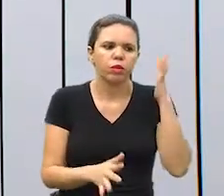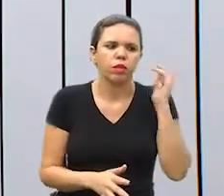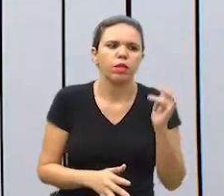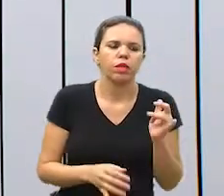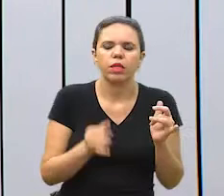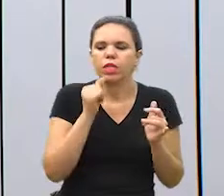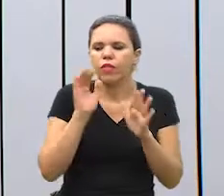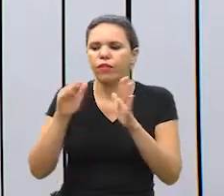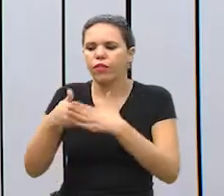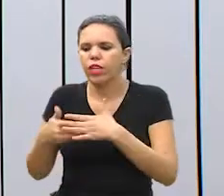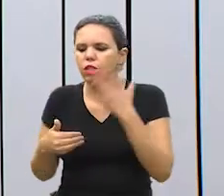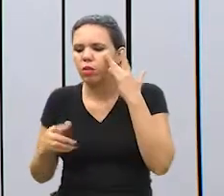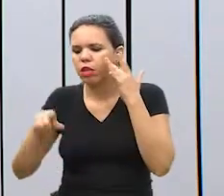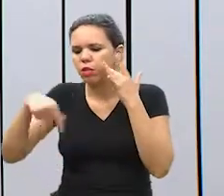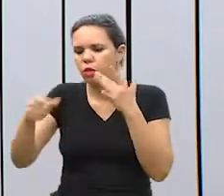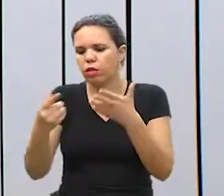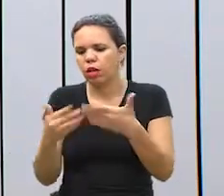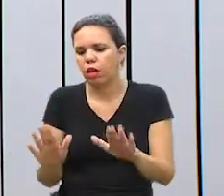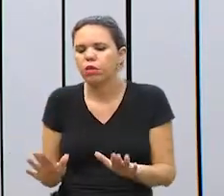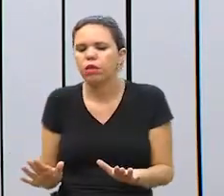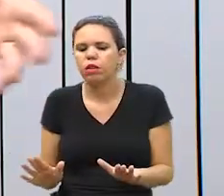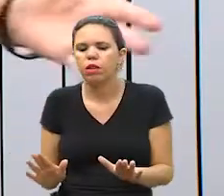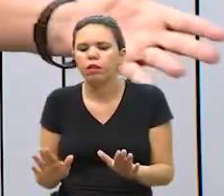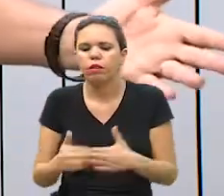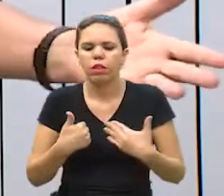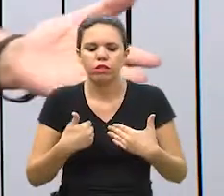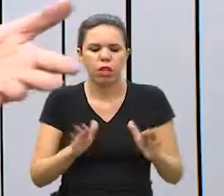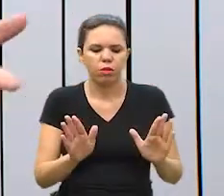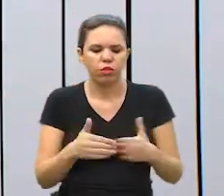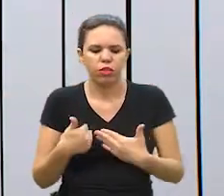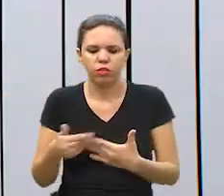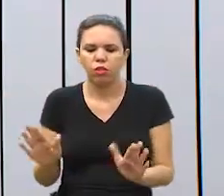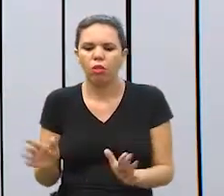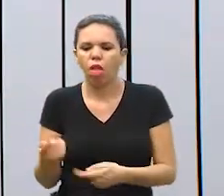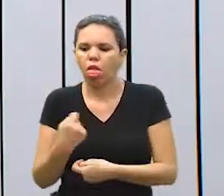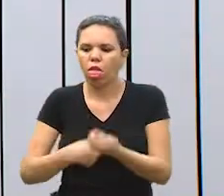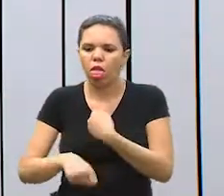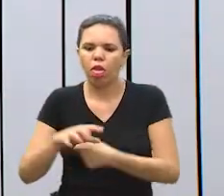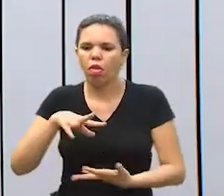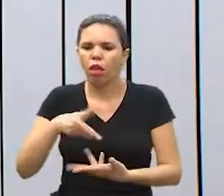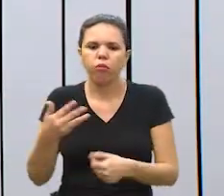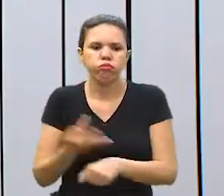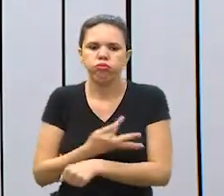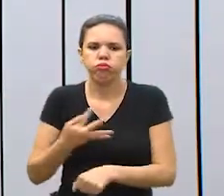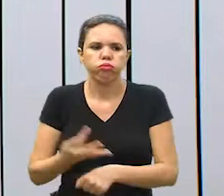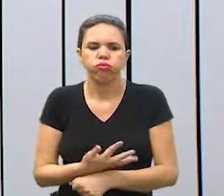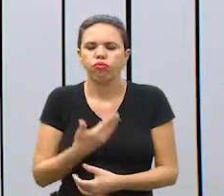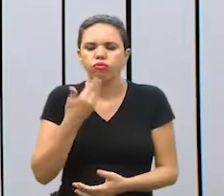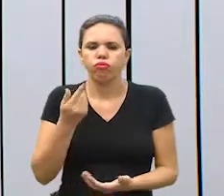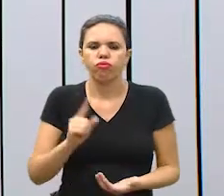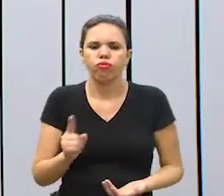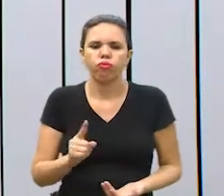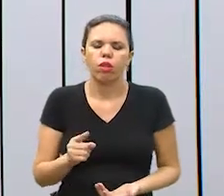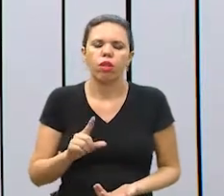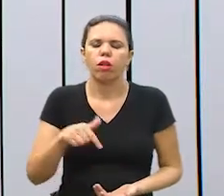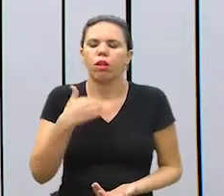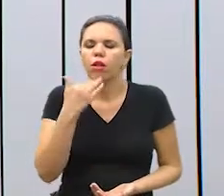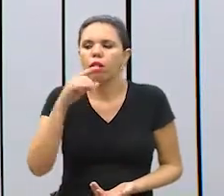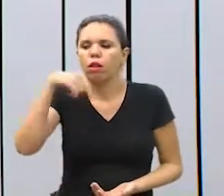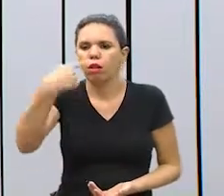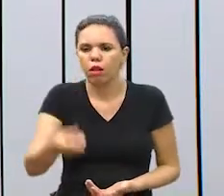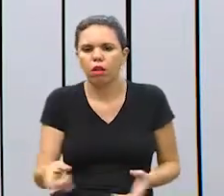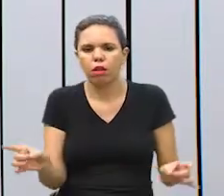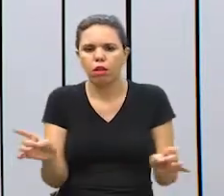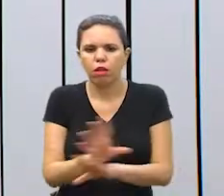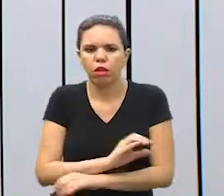amanhã. Fecha amanhã, abre depois da manhã. Não existe economia no mundo que resista a isso. Nossa. Depois que acabarmos com